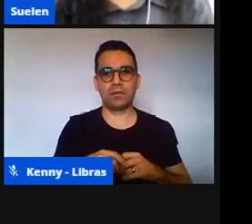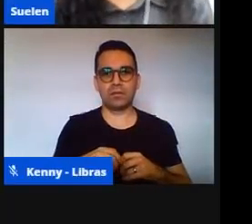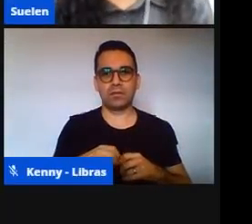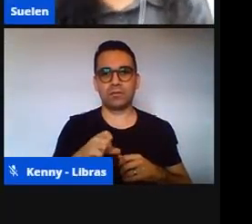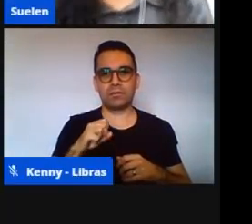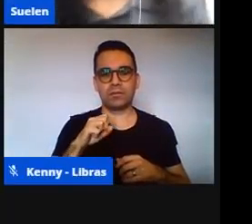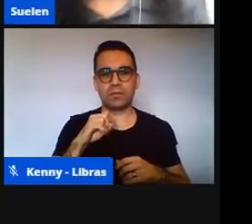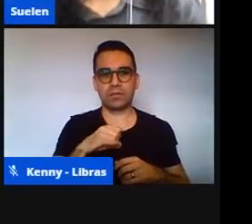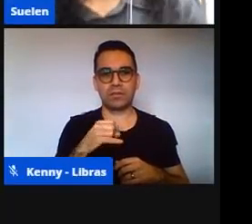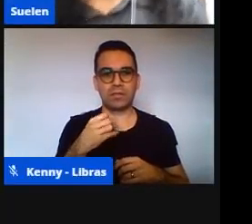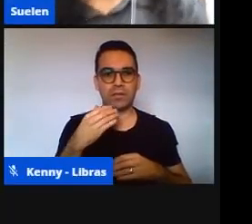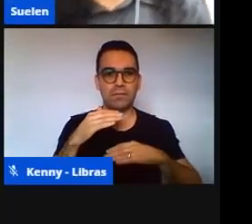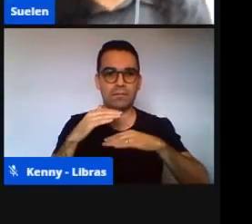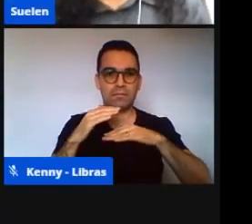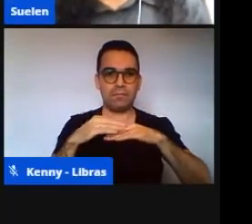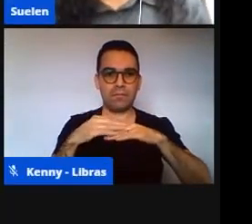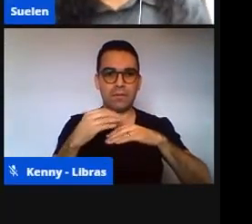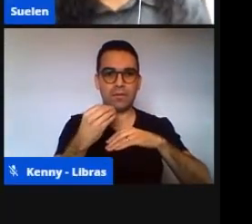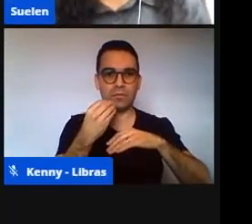posteriormente.